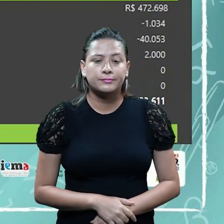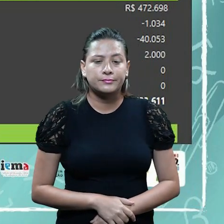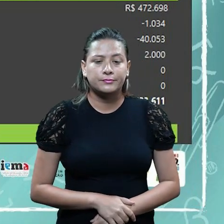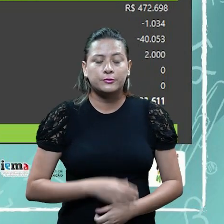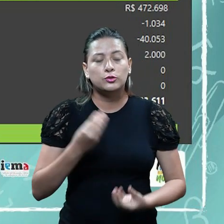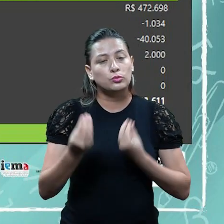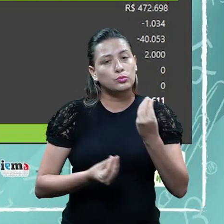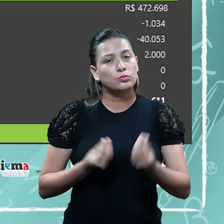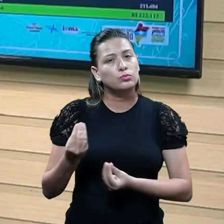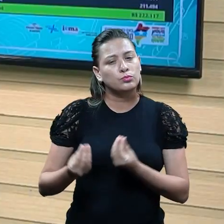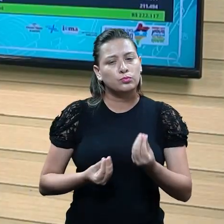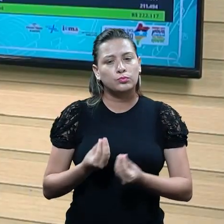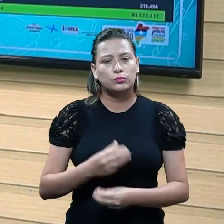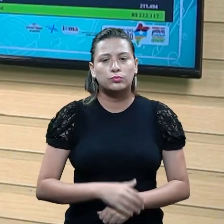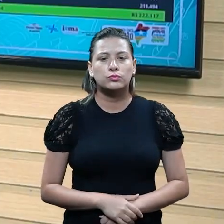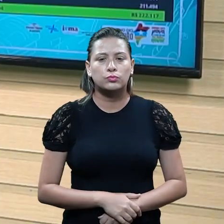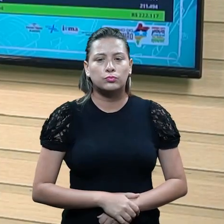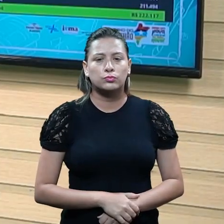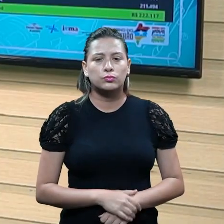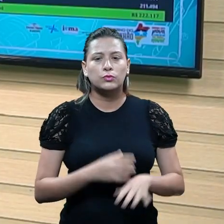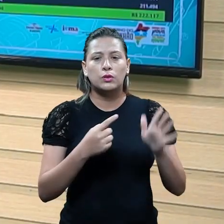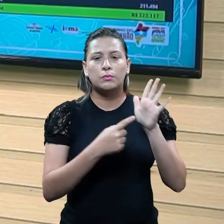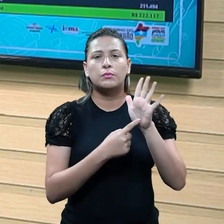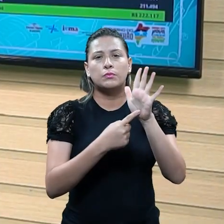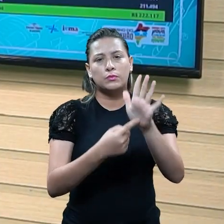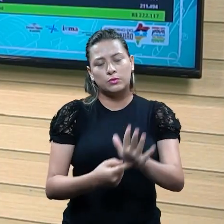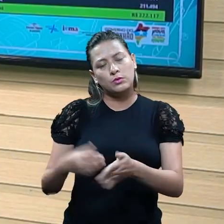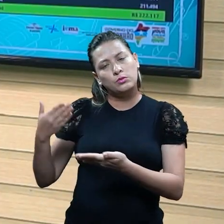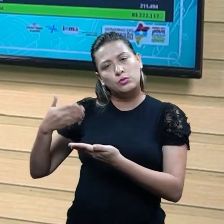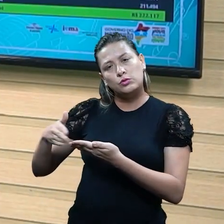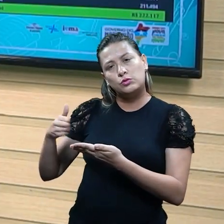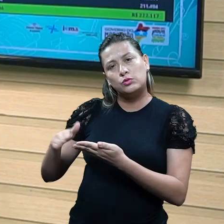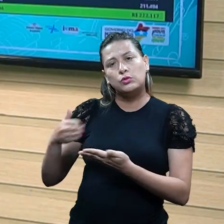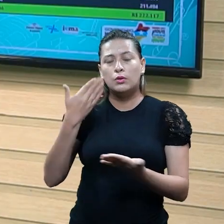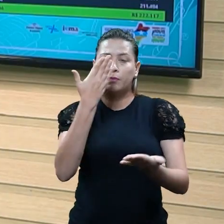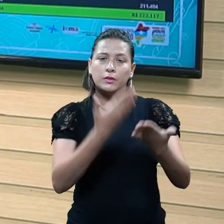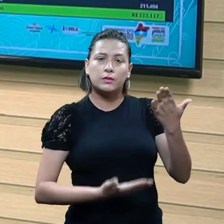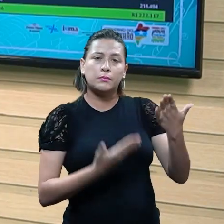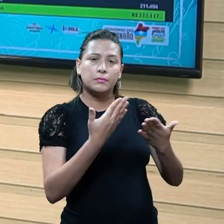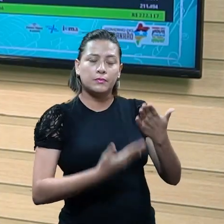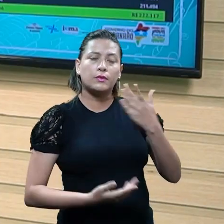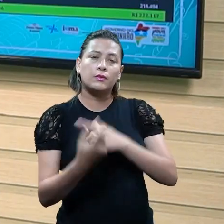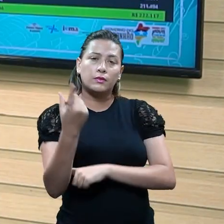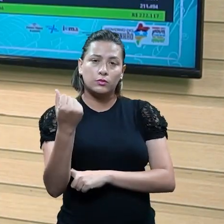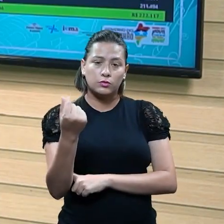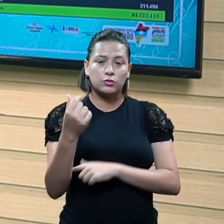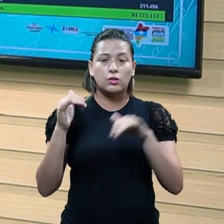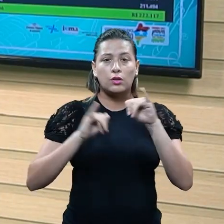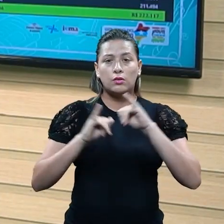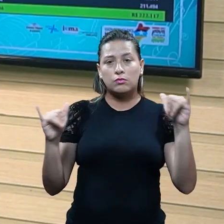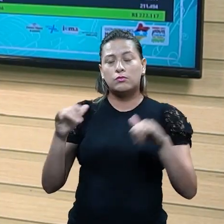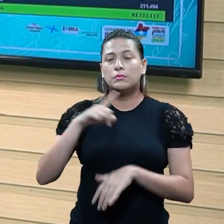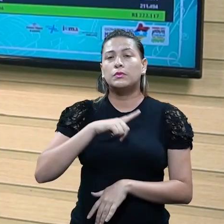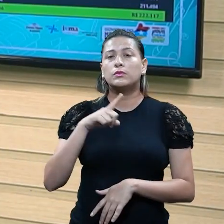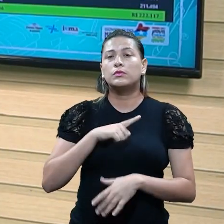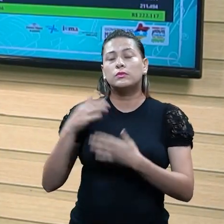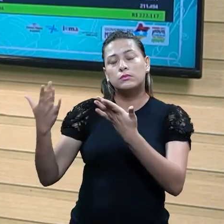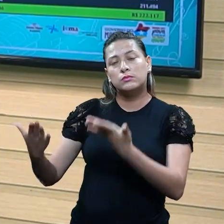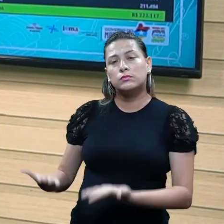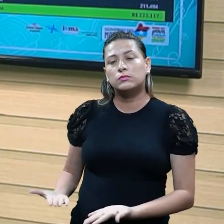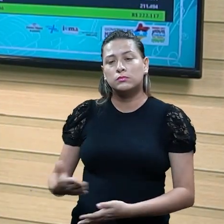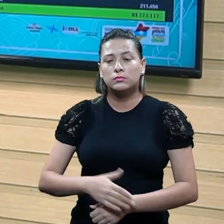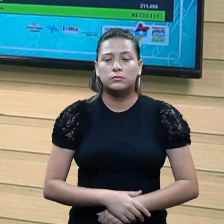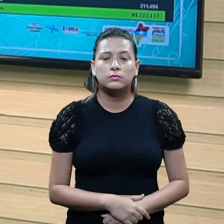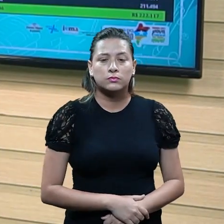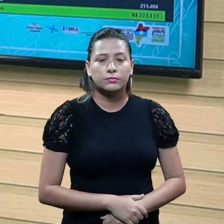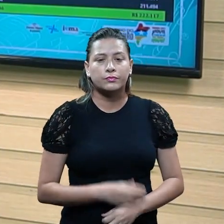como funciona uma demonstração de sobras ou perdas, quais são as informações que ela nos dá, certo? Como